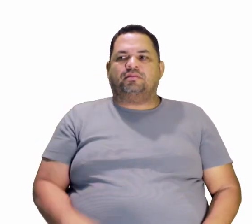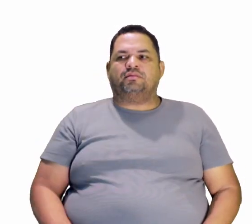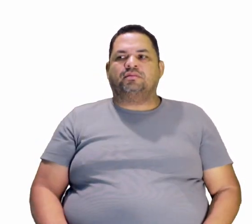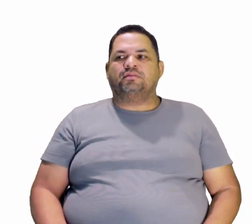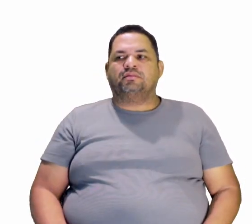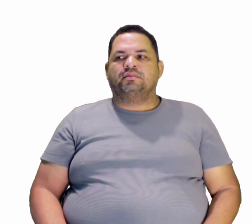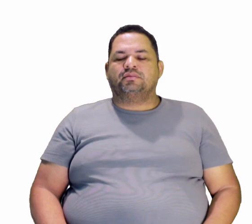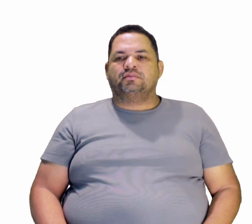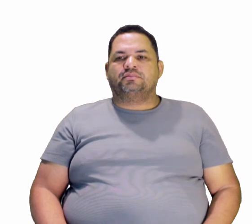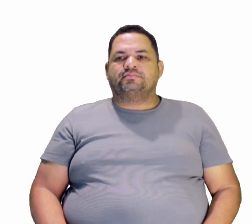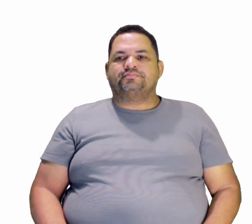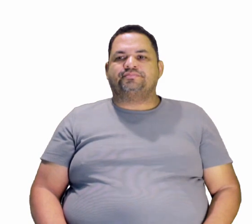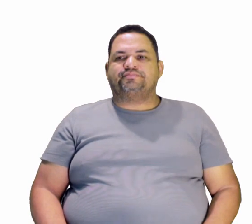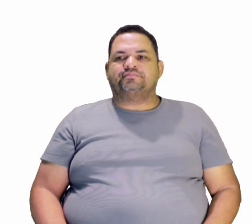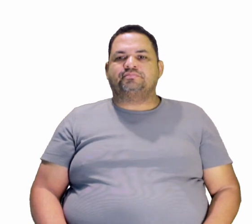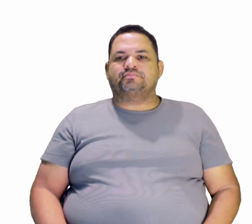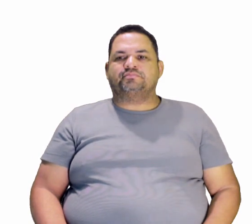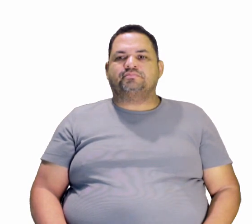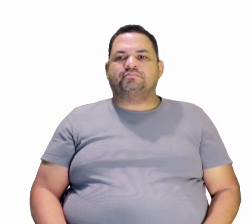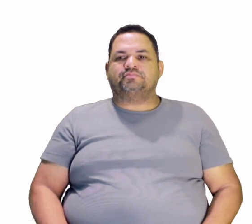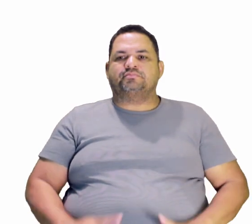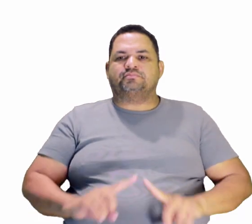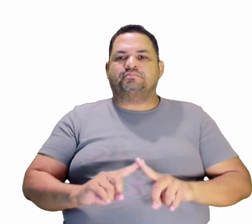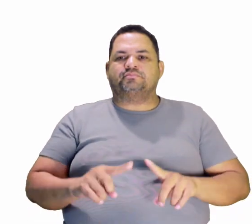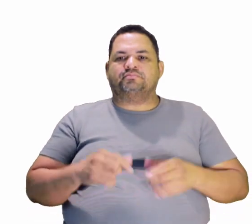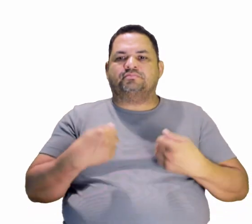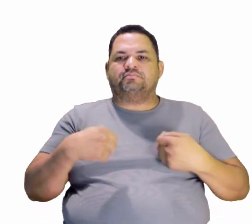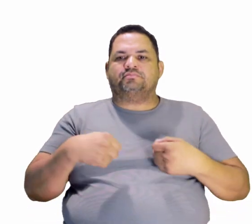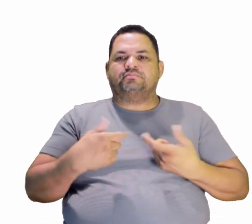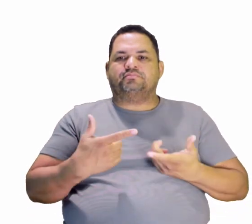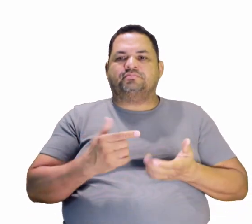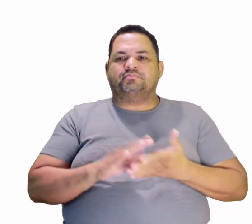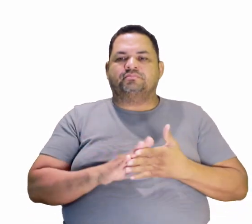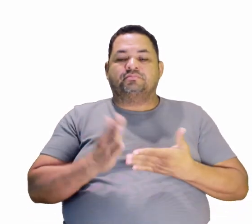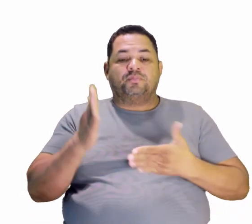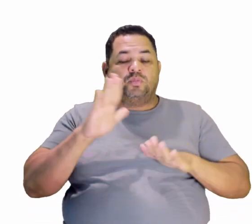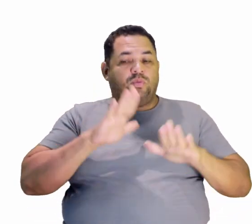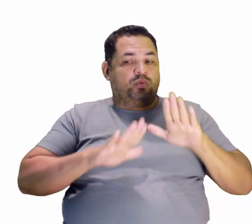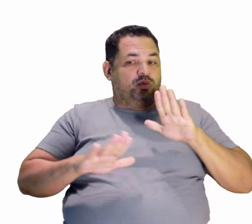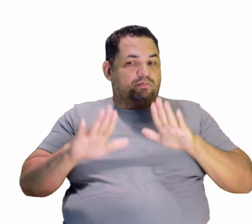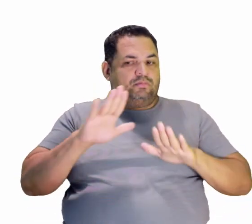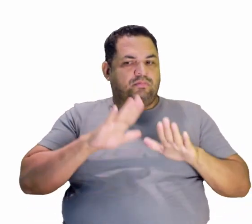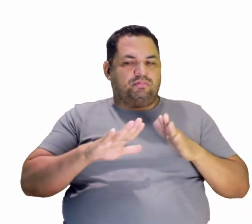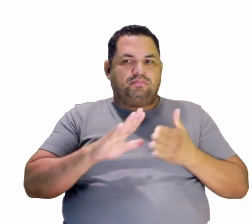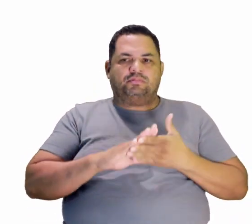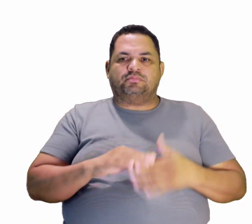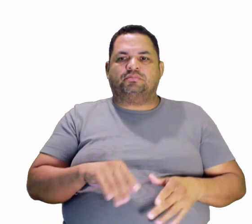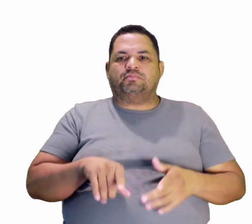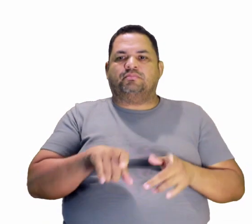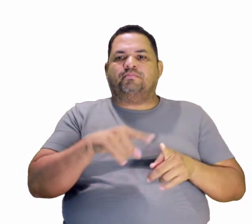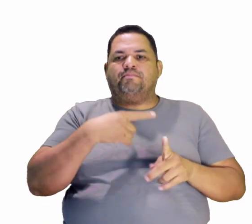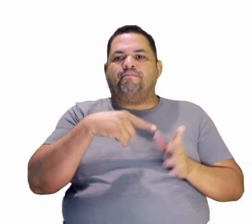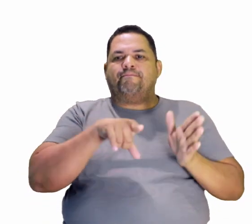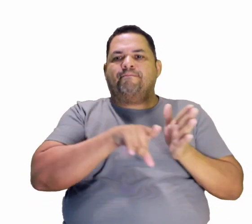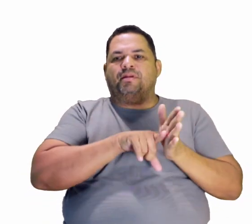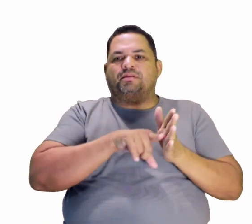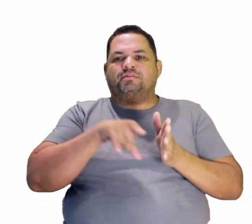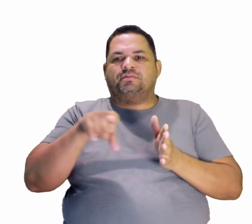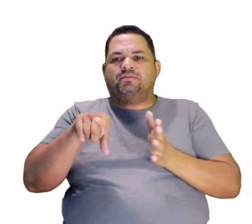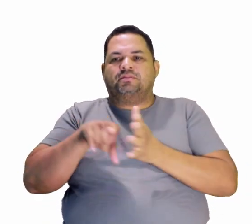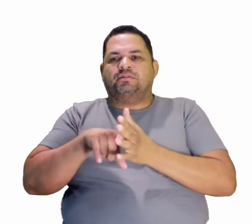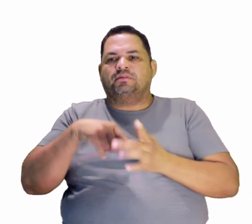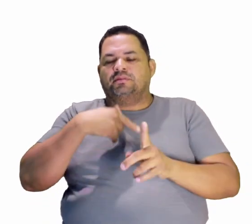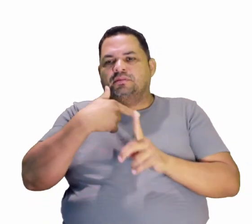foi colocado, porque não precisou. Mas aqui precisa, tá? Tomar cuidado. Menos com menos vai dar mais. Raiz quadrada de 16 é